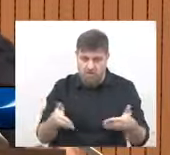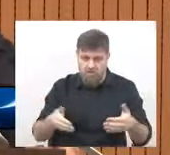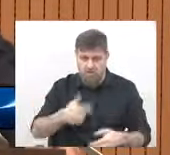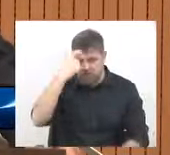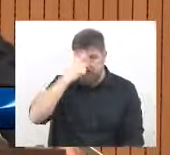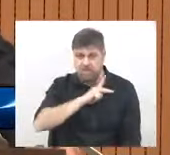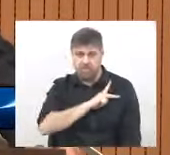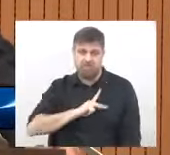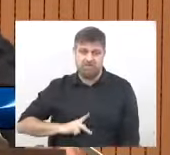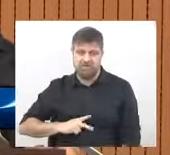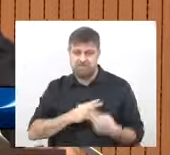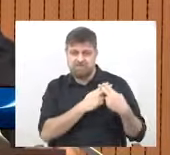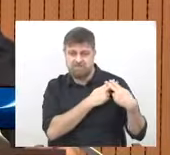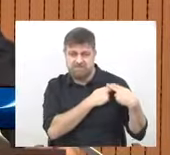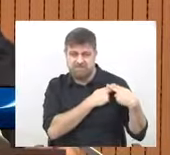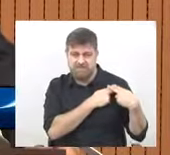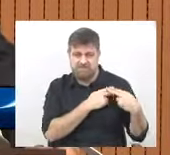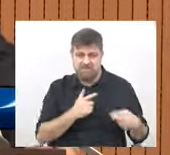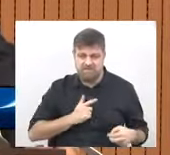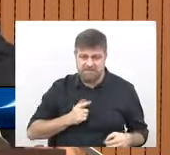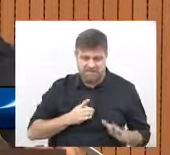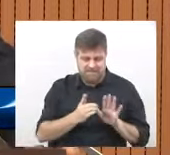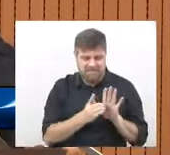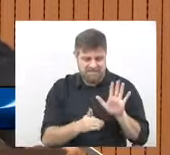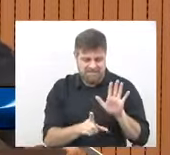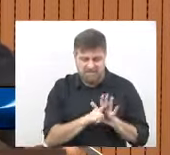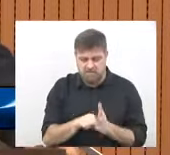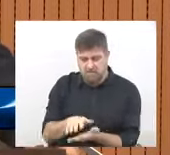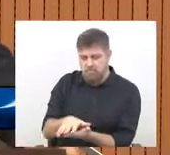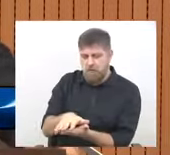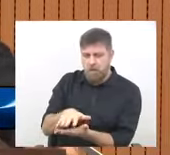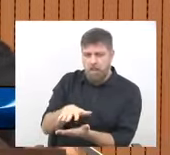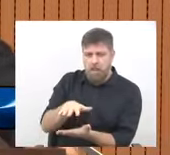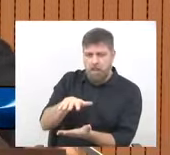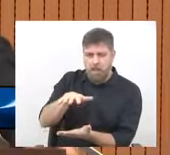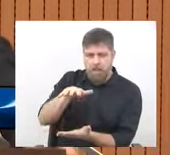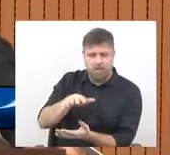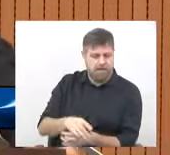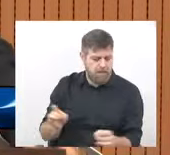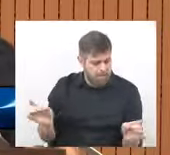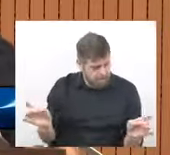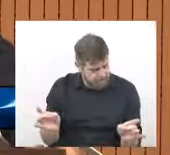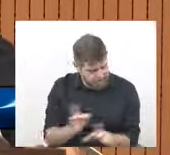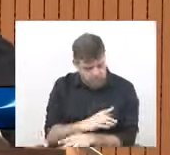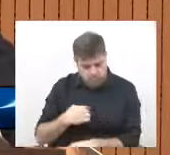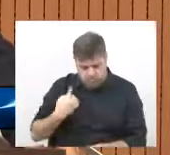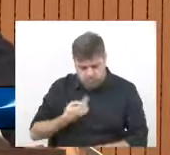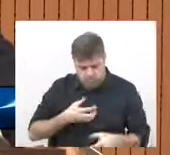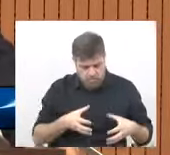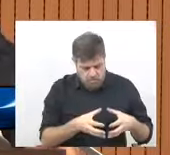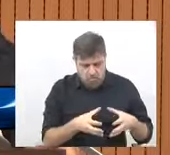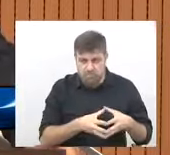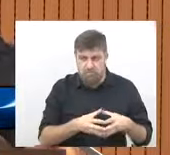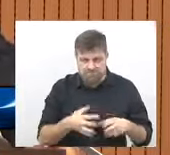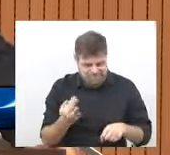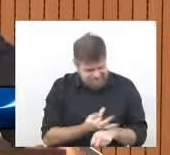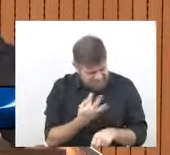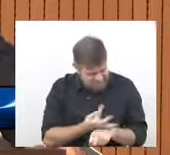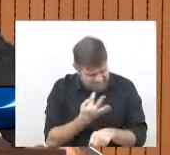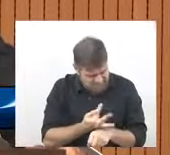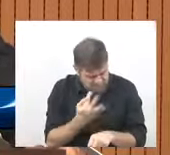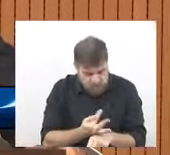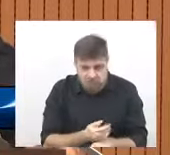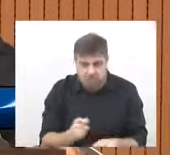presidente da comissão com processos parados, mas não é o caso. A nossa comissão procurou